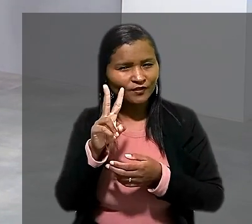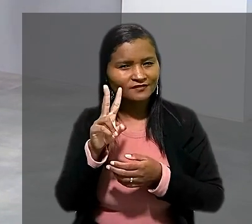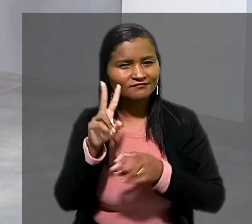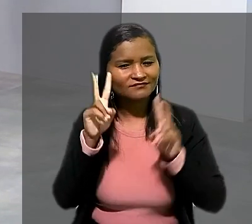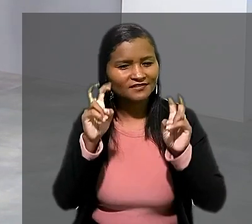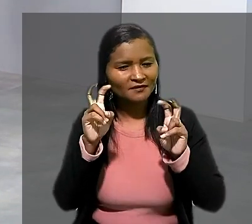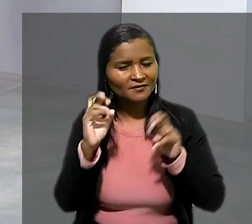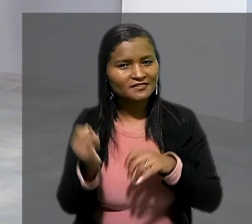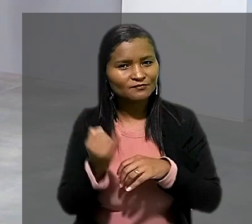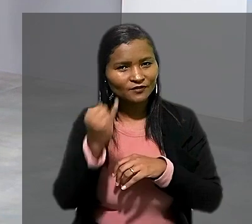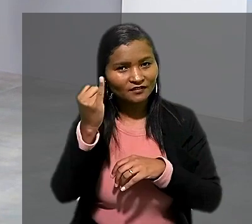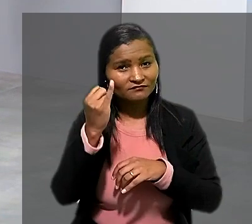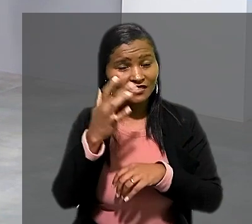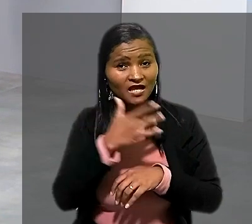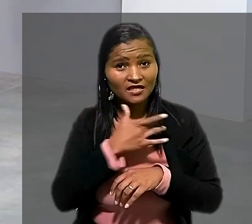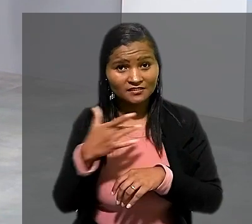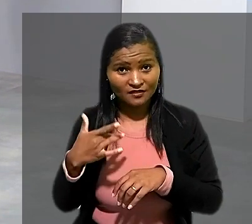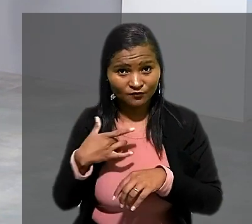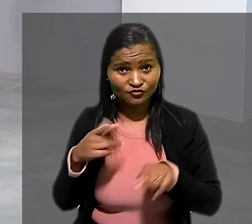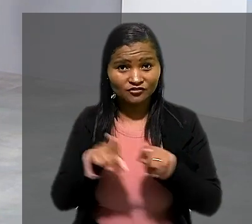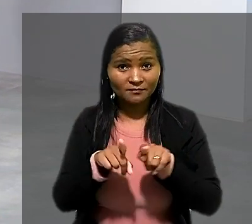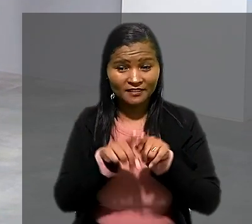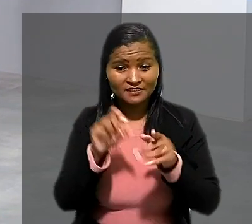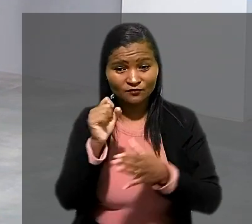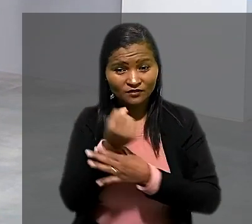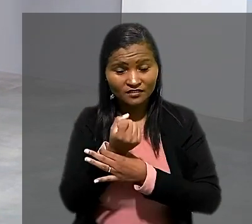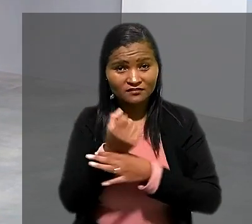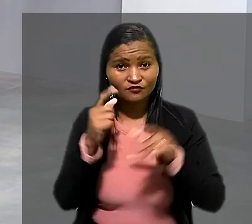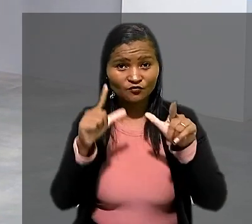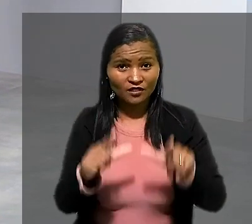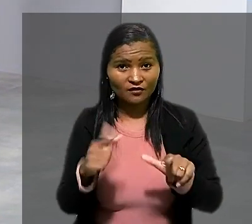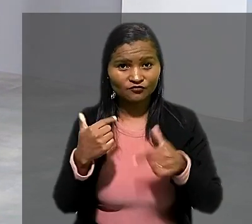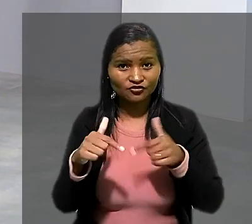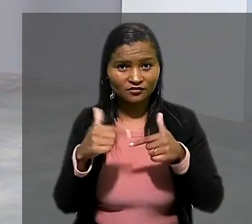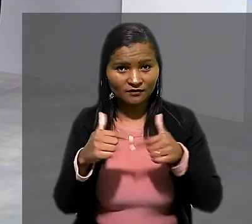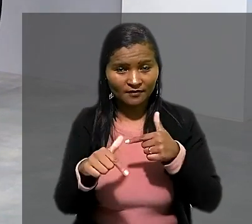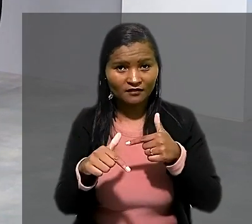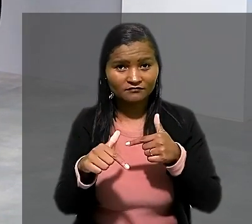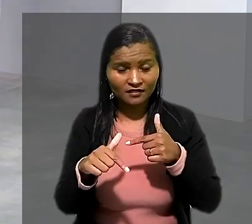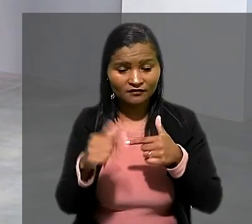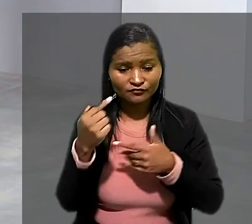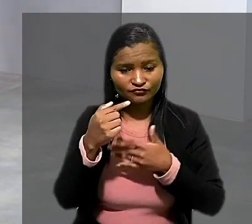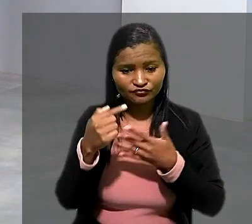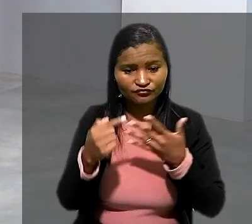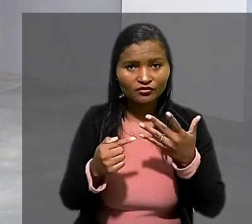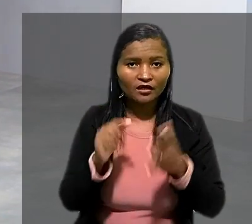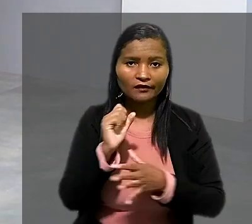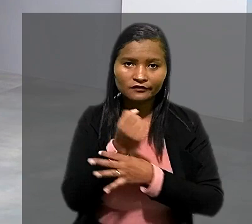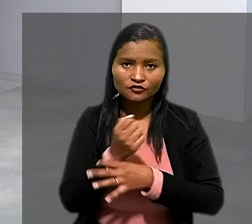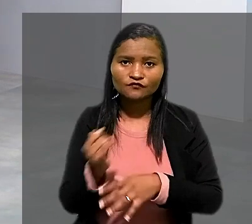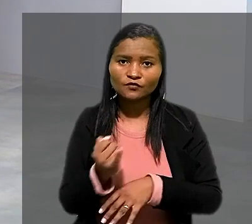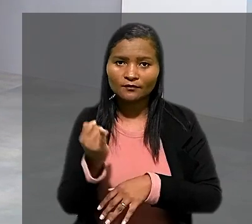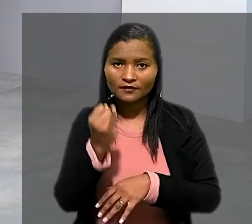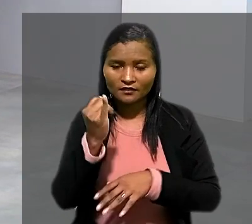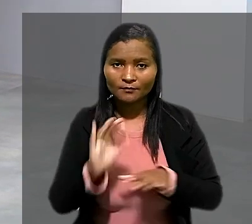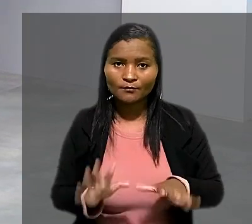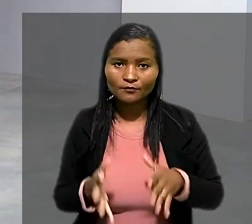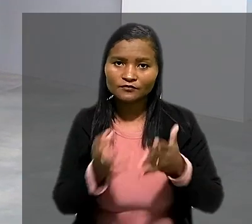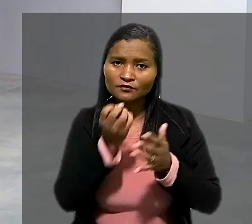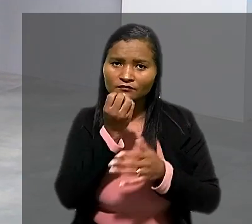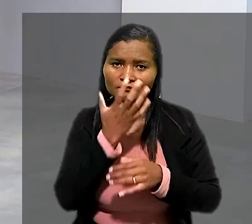2 temas de grande importância: a saúde e a segurança no ambiente laboral. Essas, Anderson, são garantias fundamentais